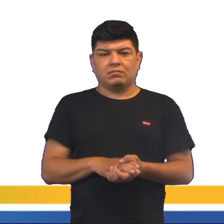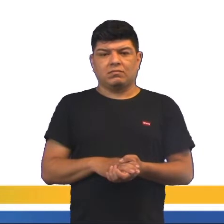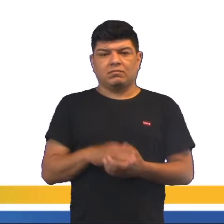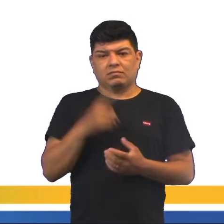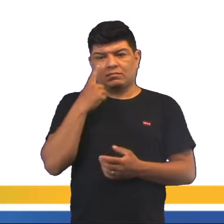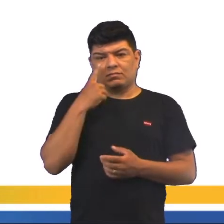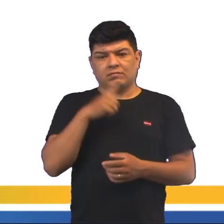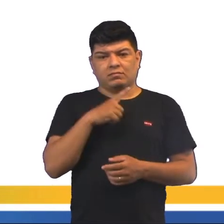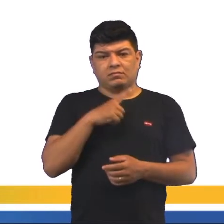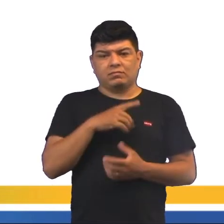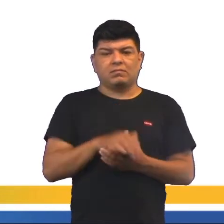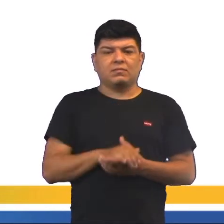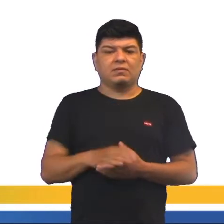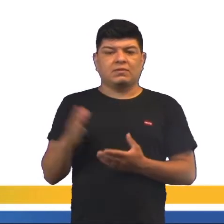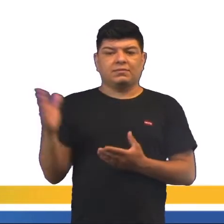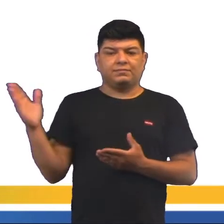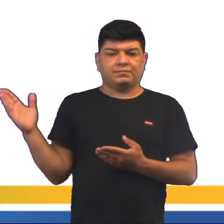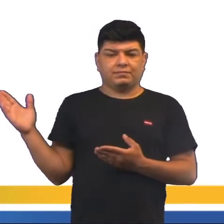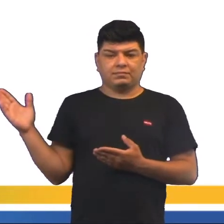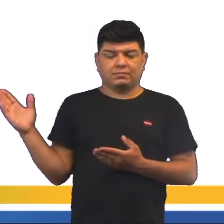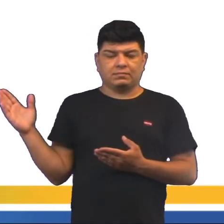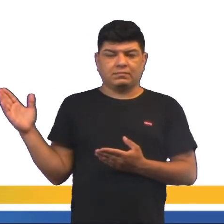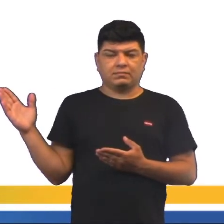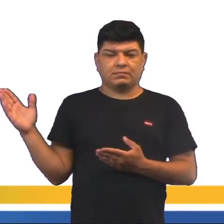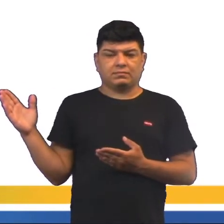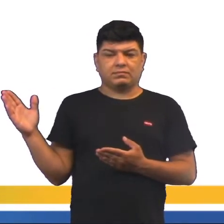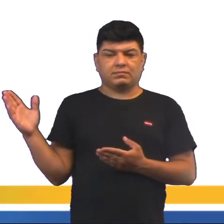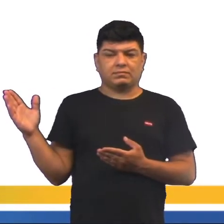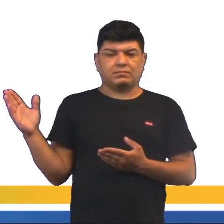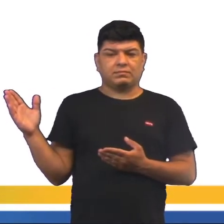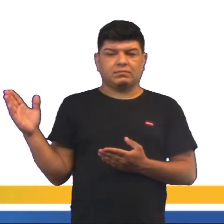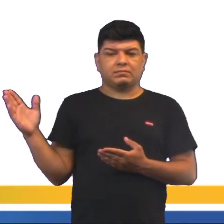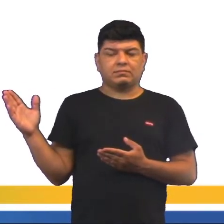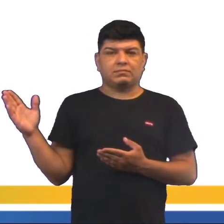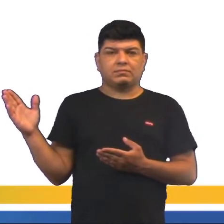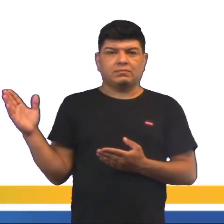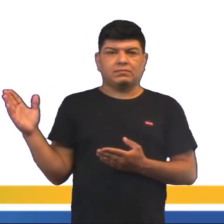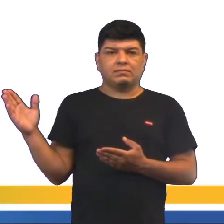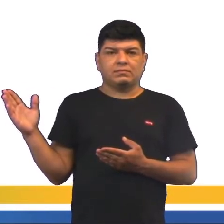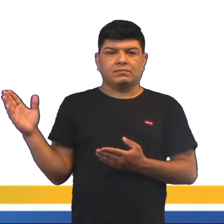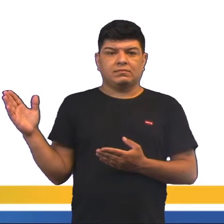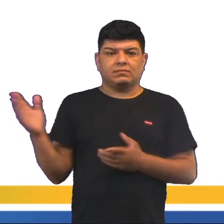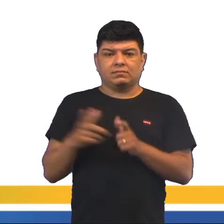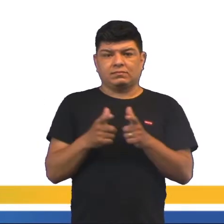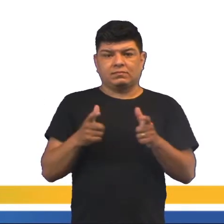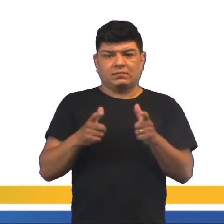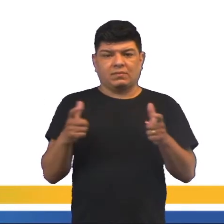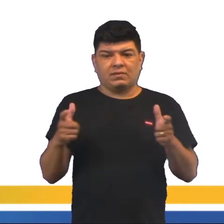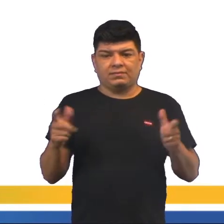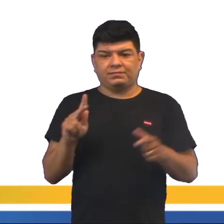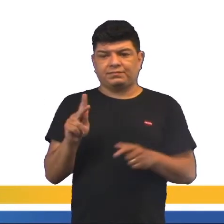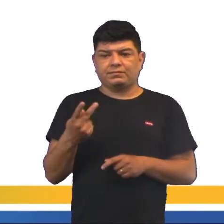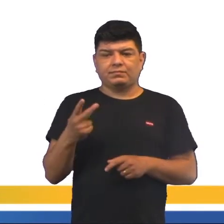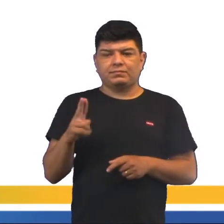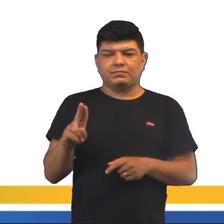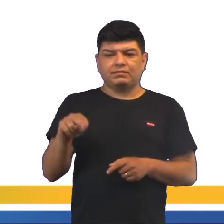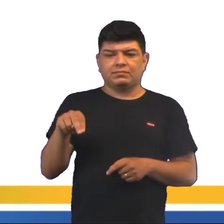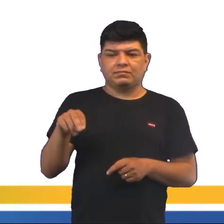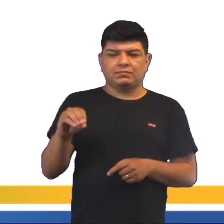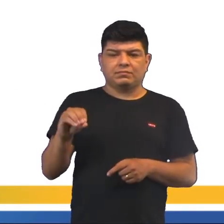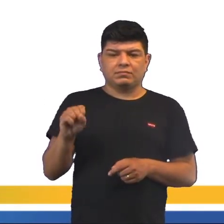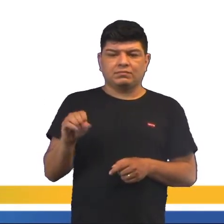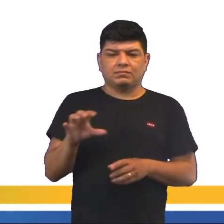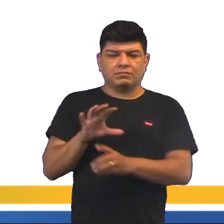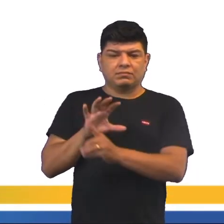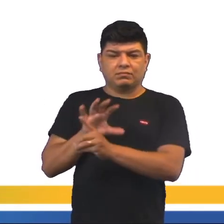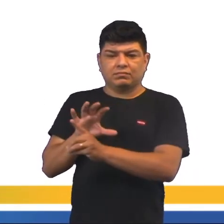Aí a gente observa um mapa, né, onde a gente observa aí a expansão do domínio dos hunos, né,